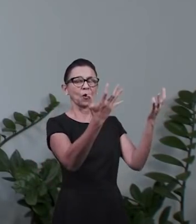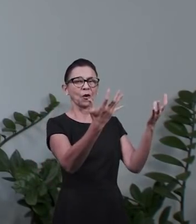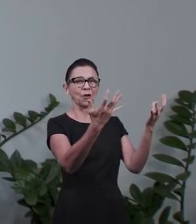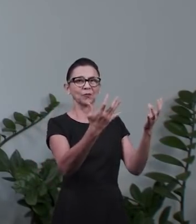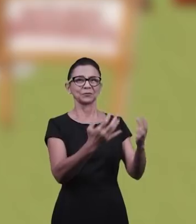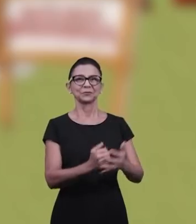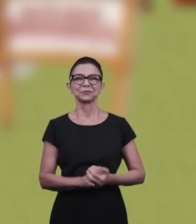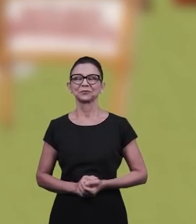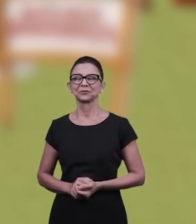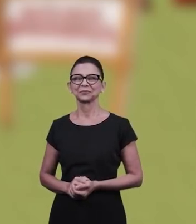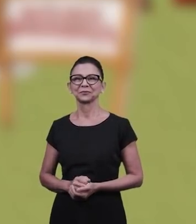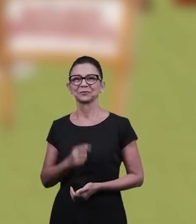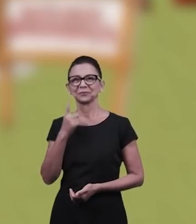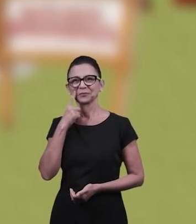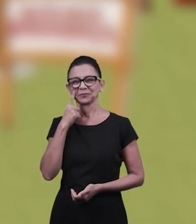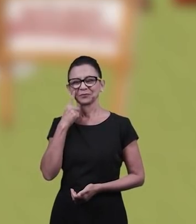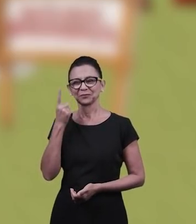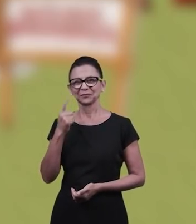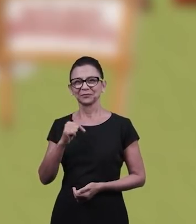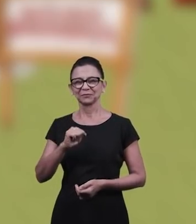juntos?